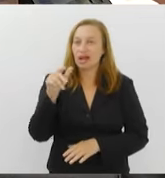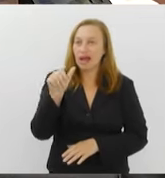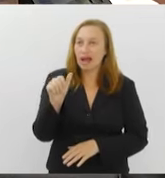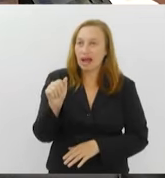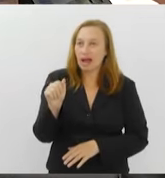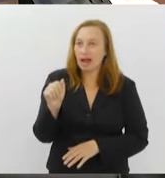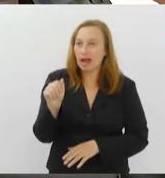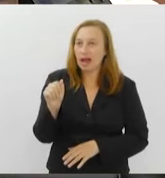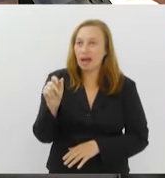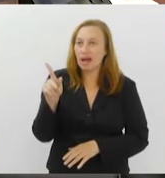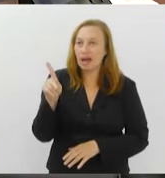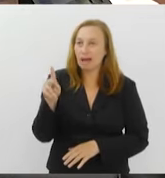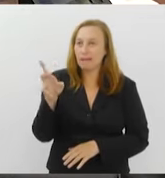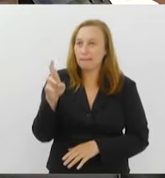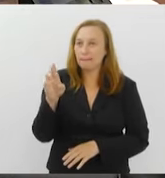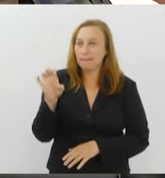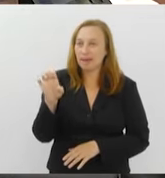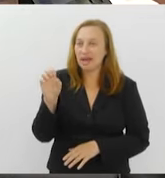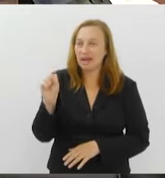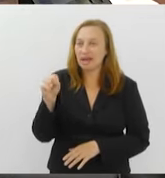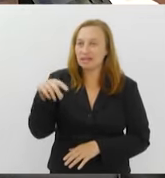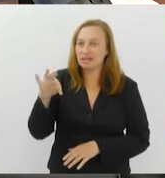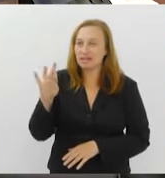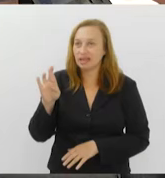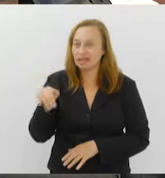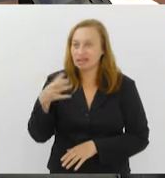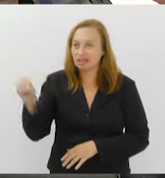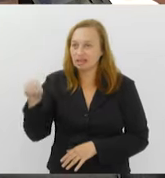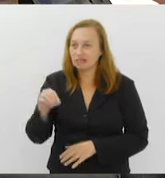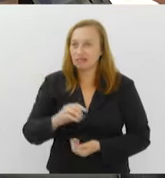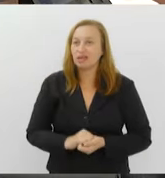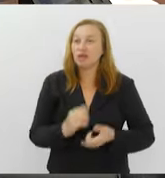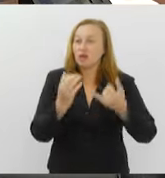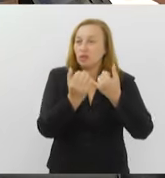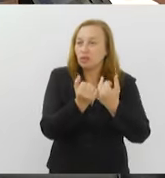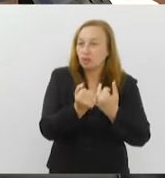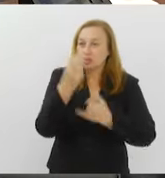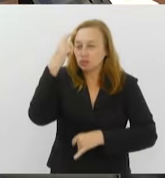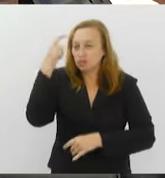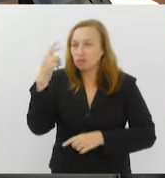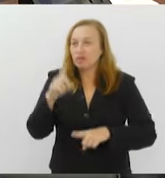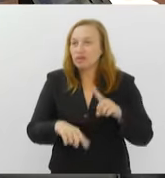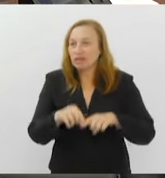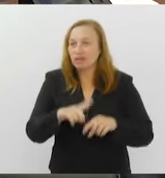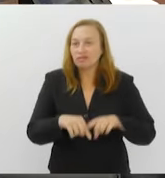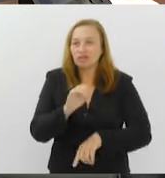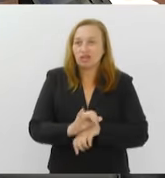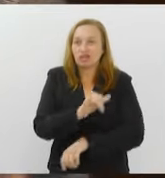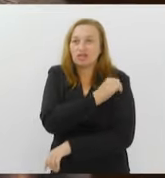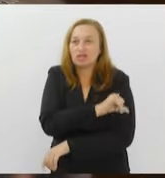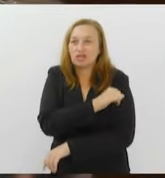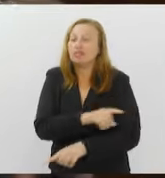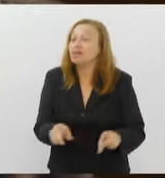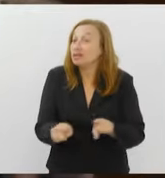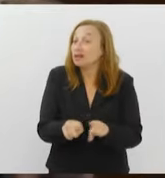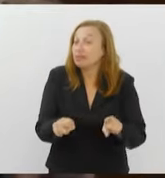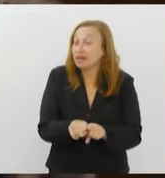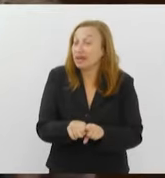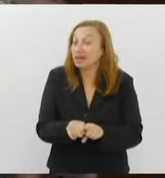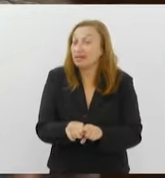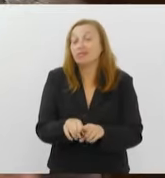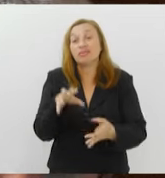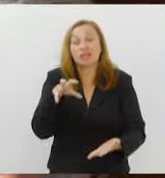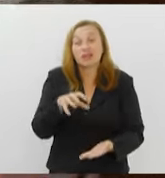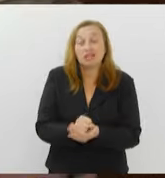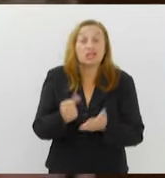como um patrimônio da cultura imaterial aqui do Estado do Rio de Janeiro, e também deixar aqui meu